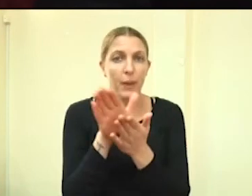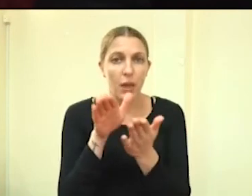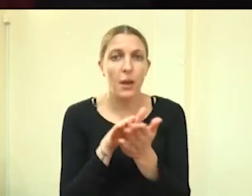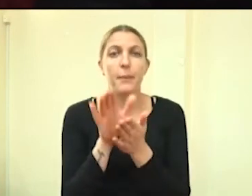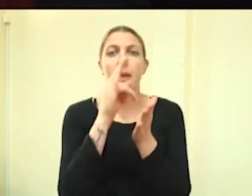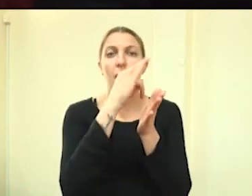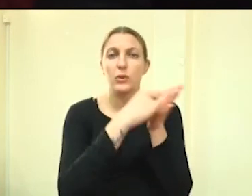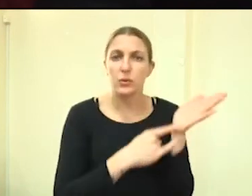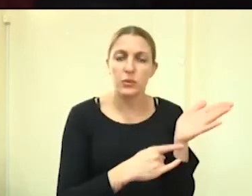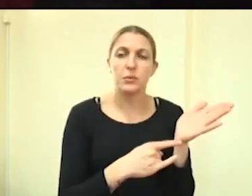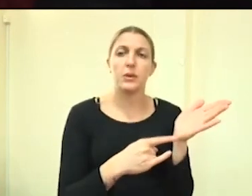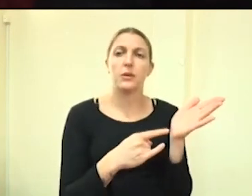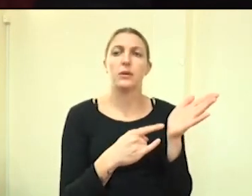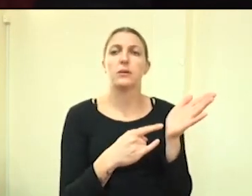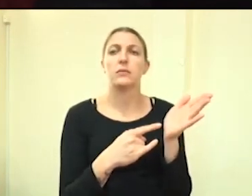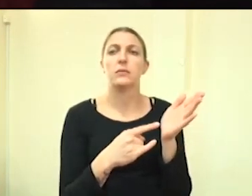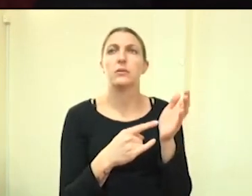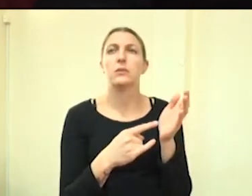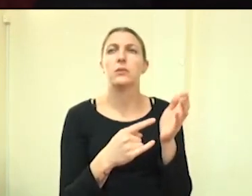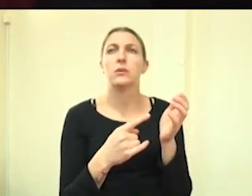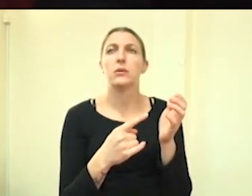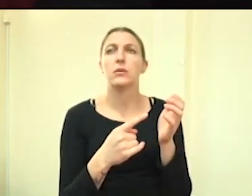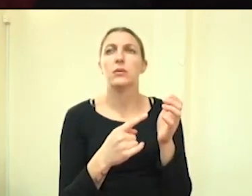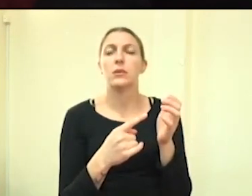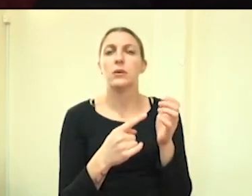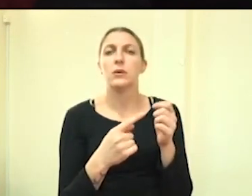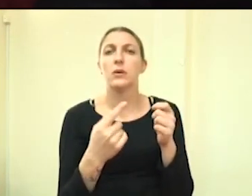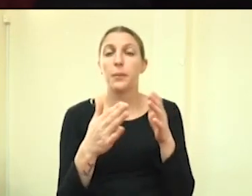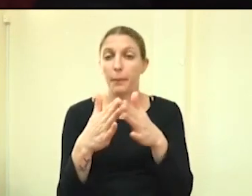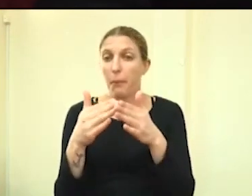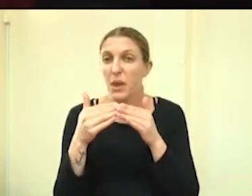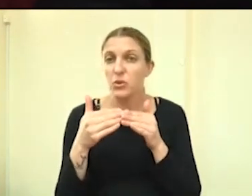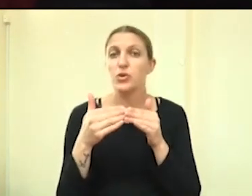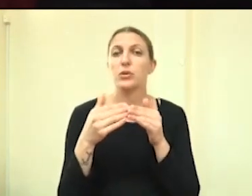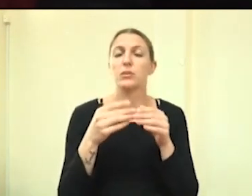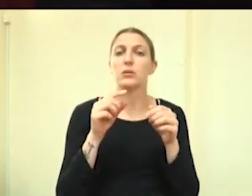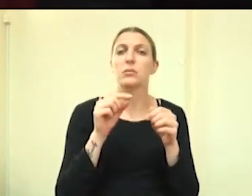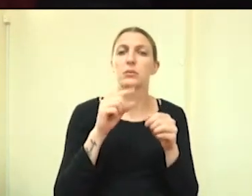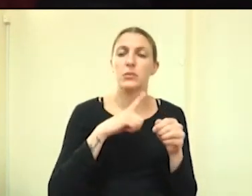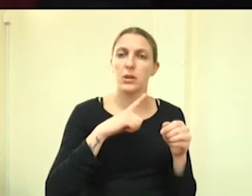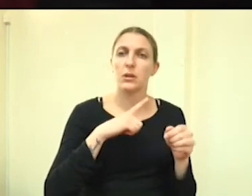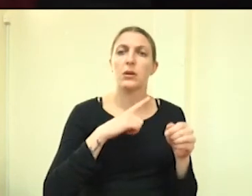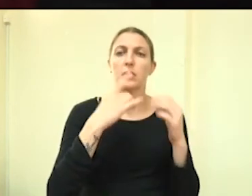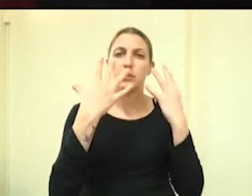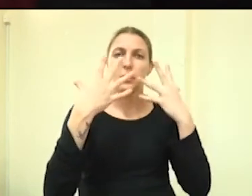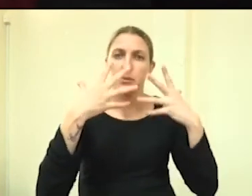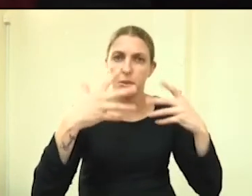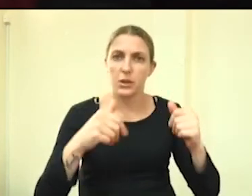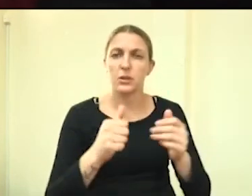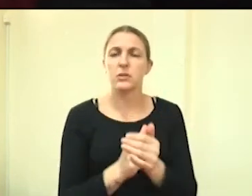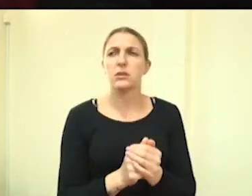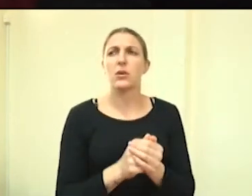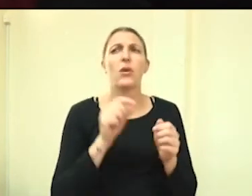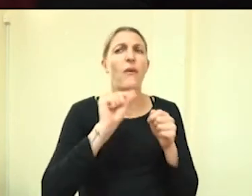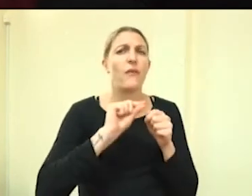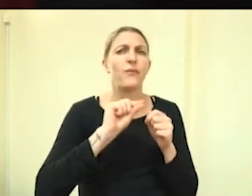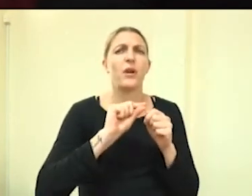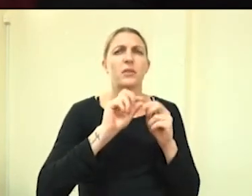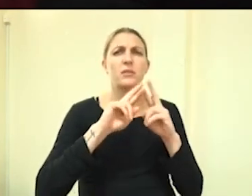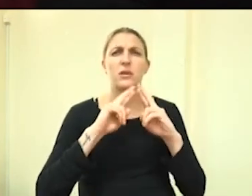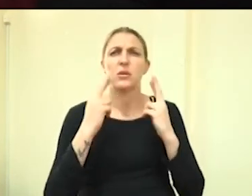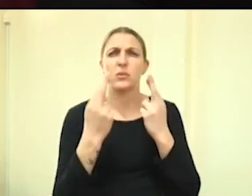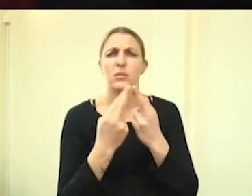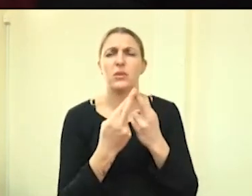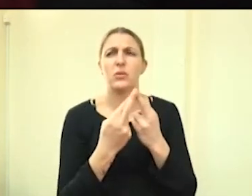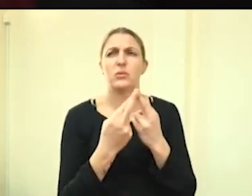um pedido ou a resposta, que venha também a justificativa através do processo. Eles fazem a reunião toda primeira, segunda ou terça-feira, que, se